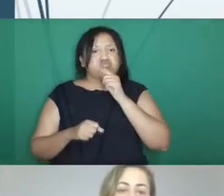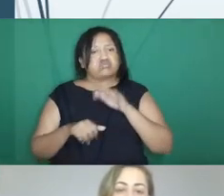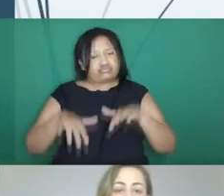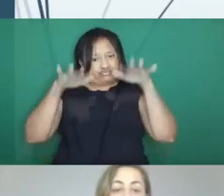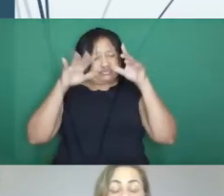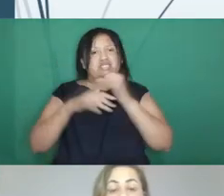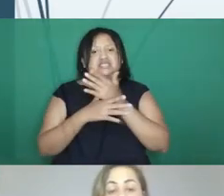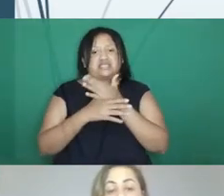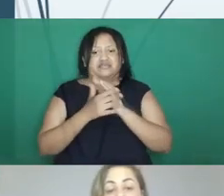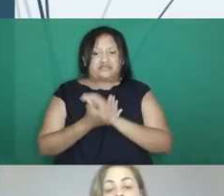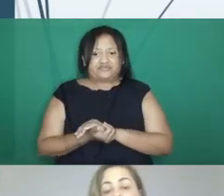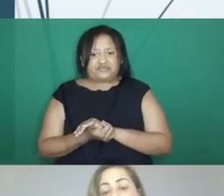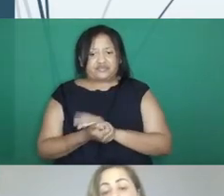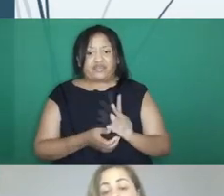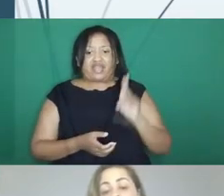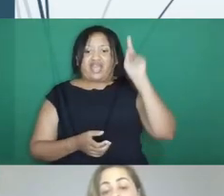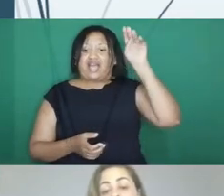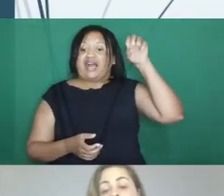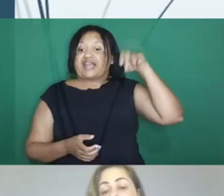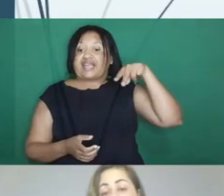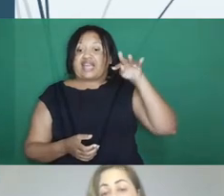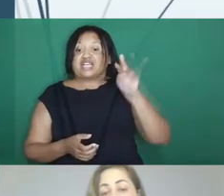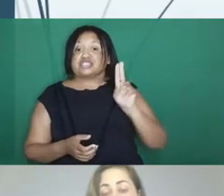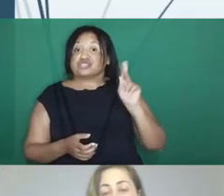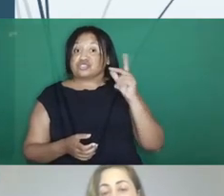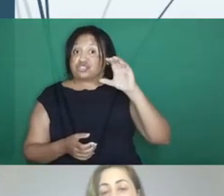então vamos lá quem tá aqui Governor